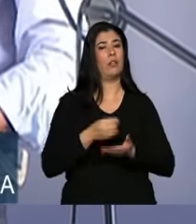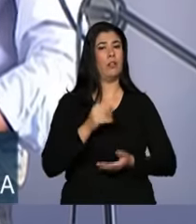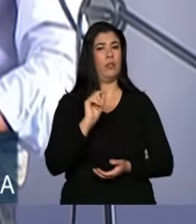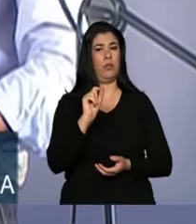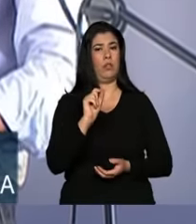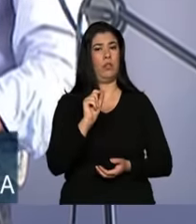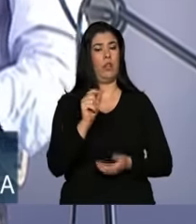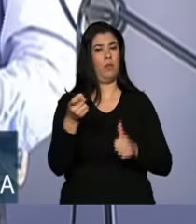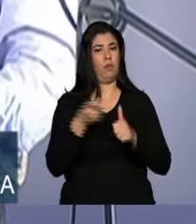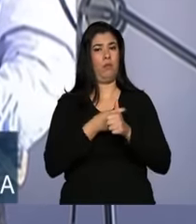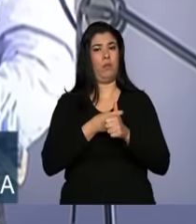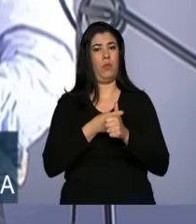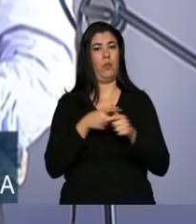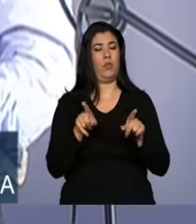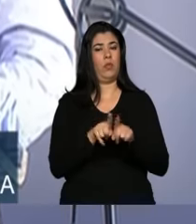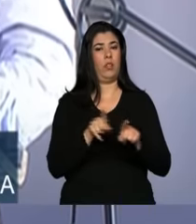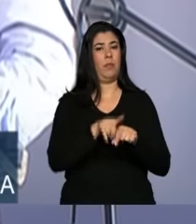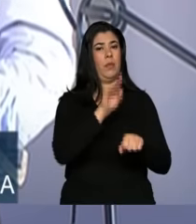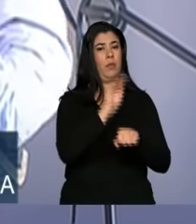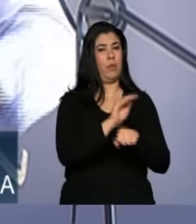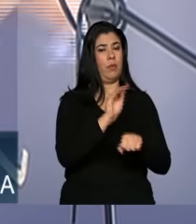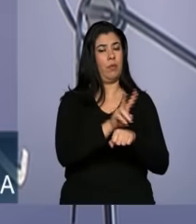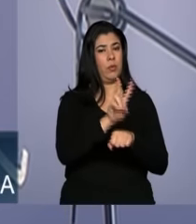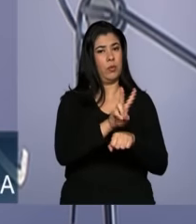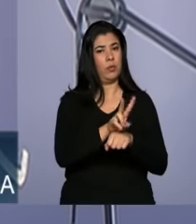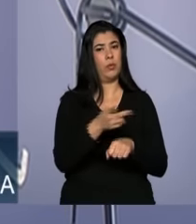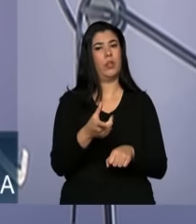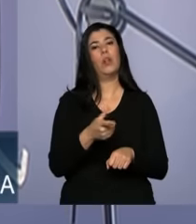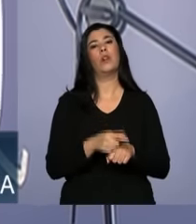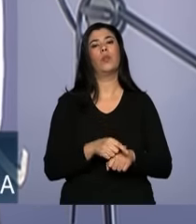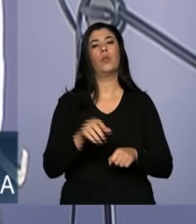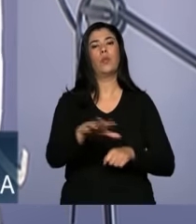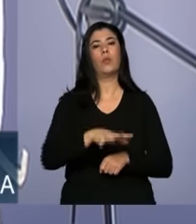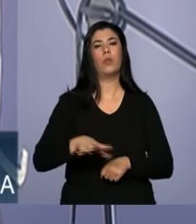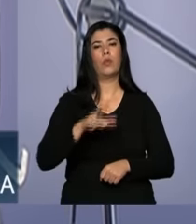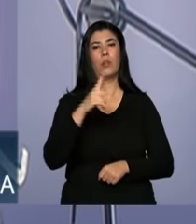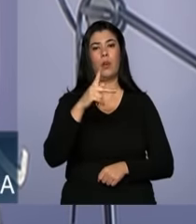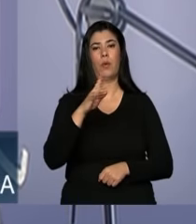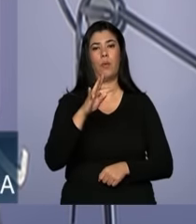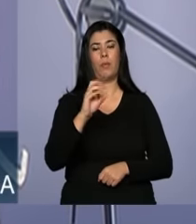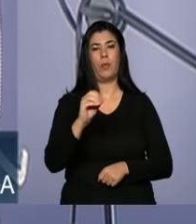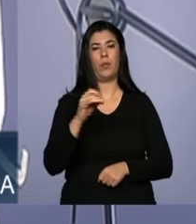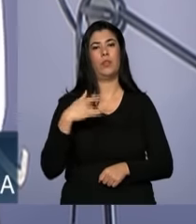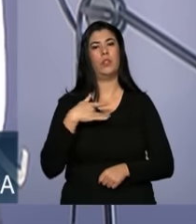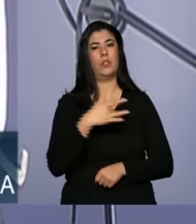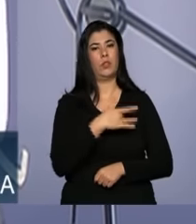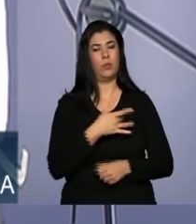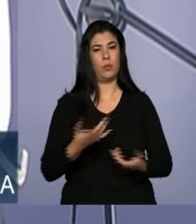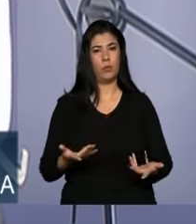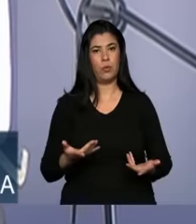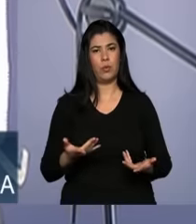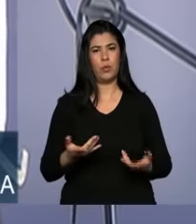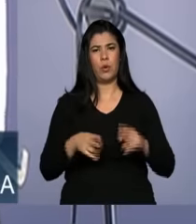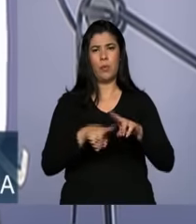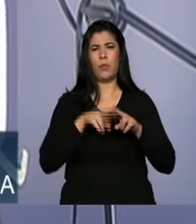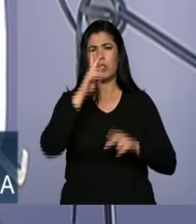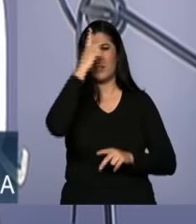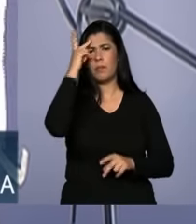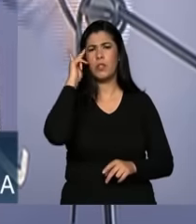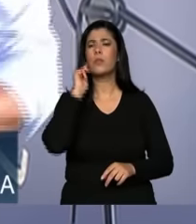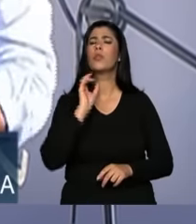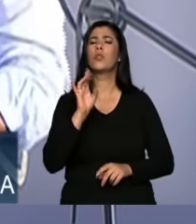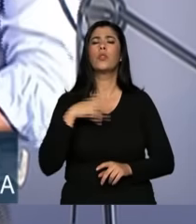com o custeio do posto de saúde. É por isso que alguns são apaixonados pelo asfalto